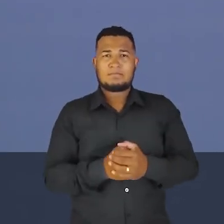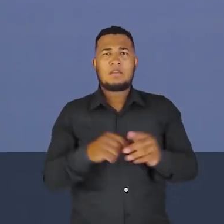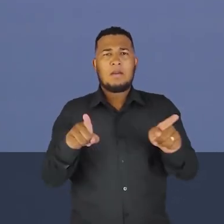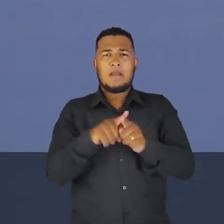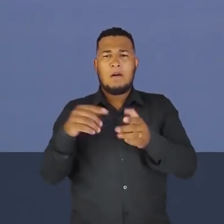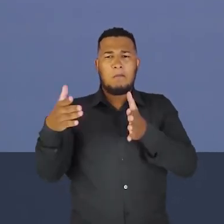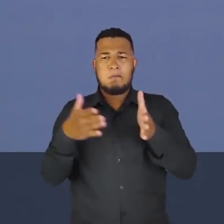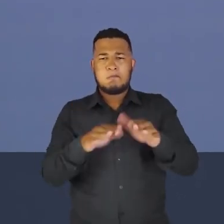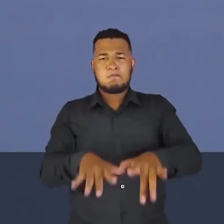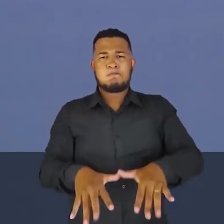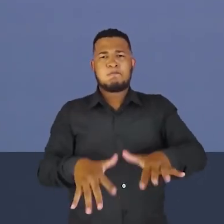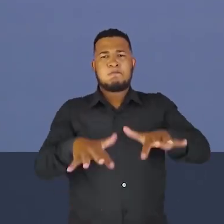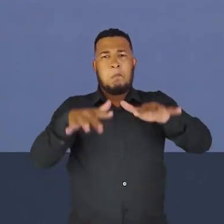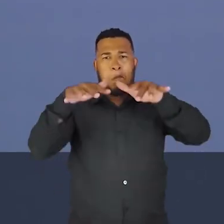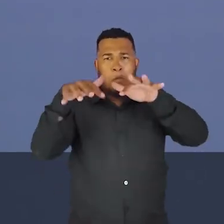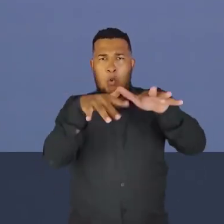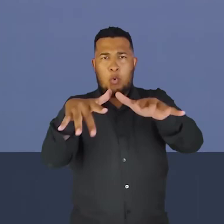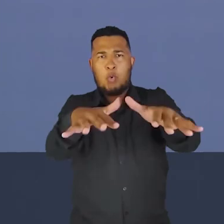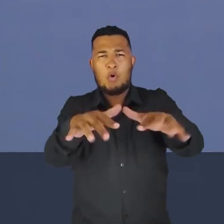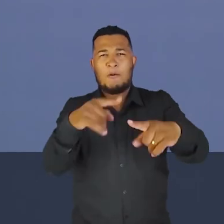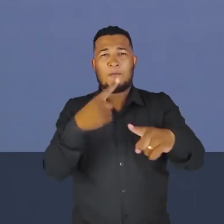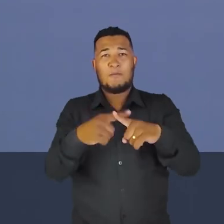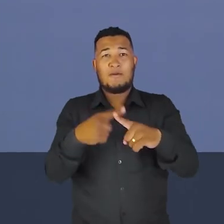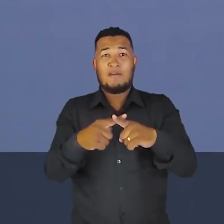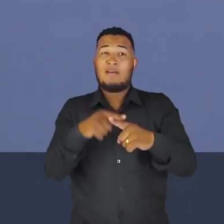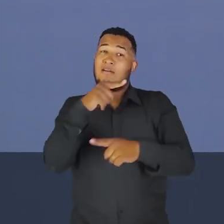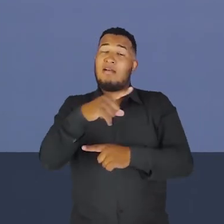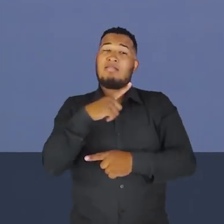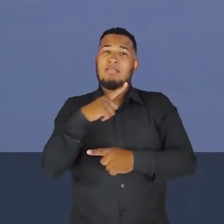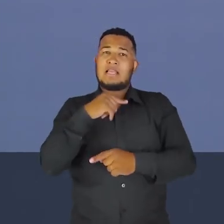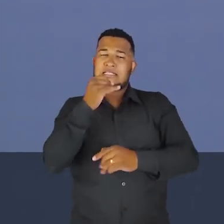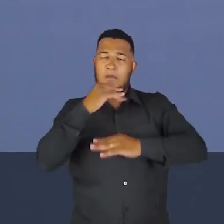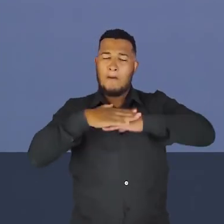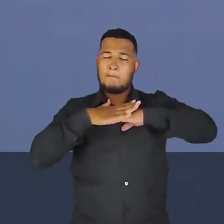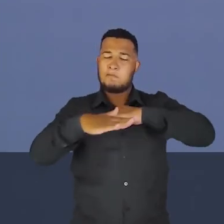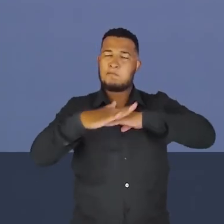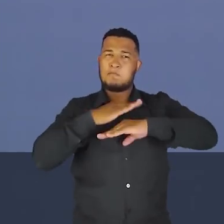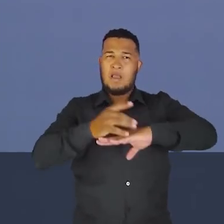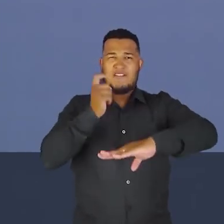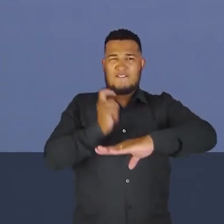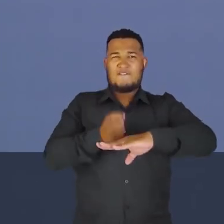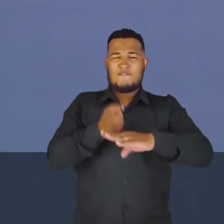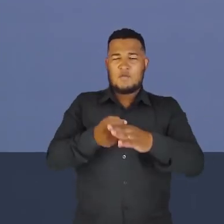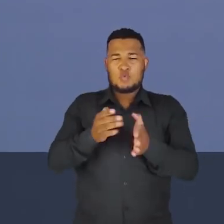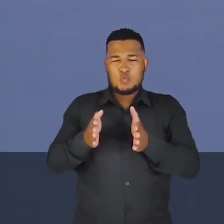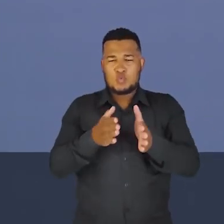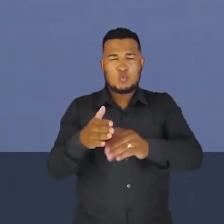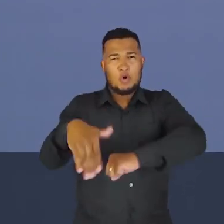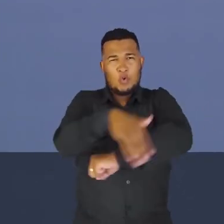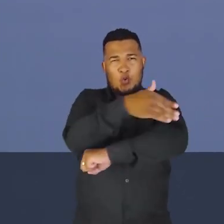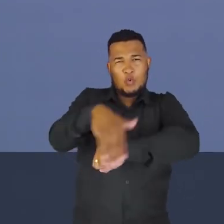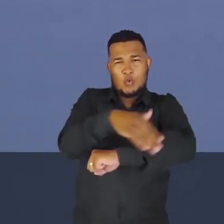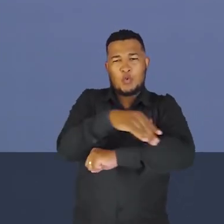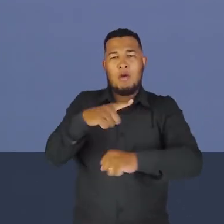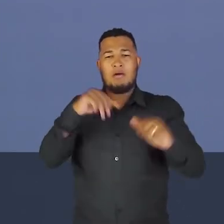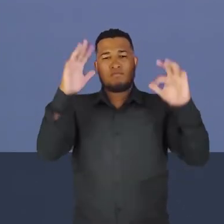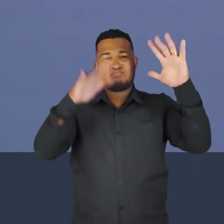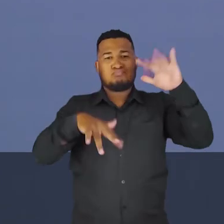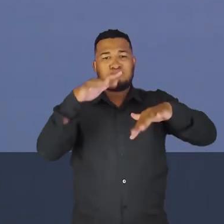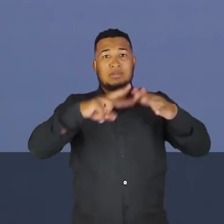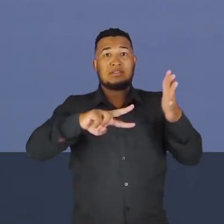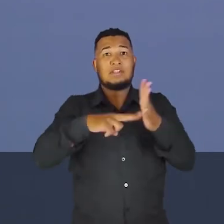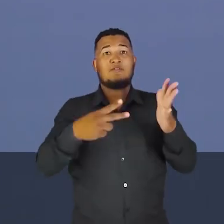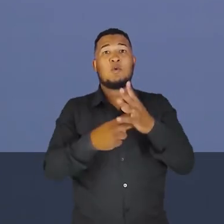enxurradas, elas acontecem porque nessas cidades elas têm muito asfalto, elas têm as calçadas, e esses locais, né, eles favorecem